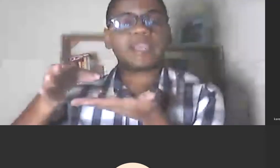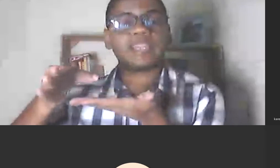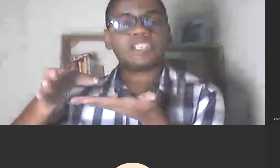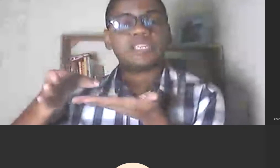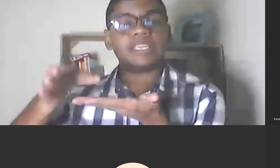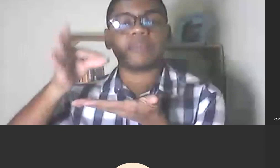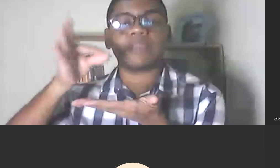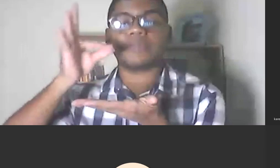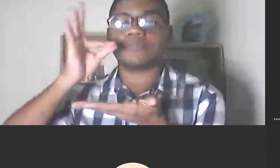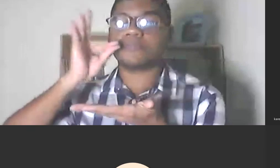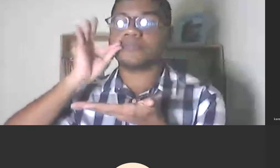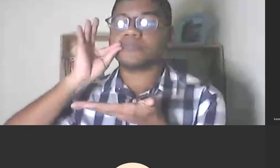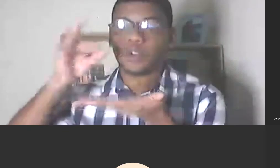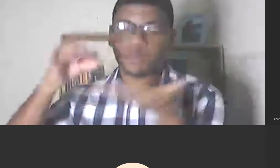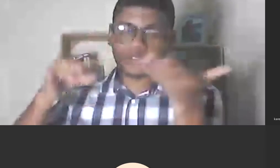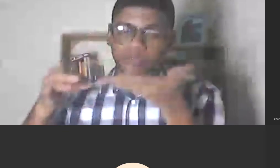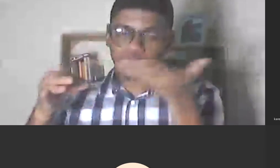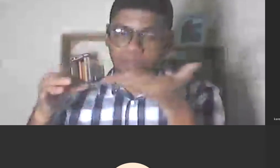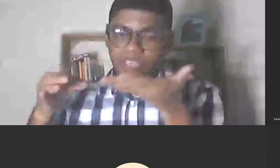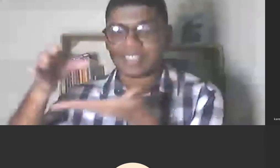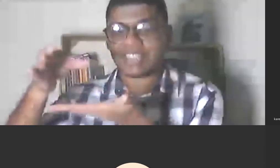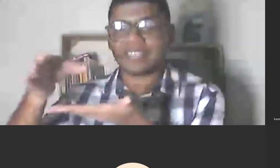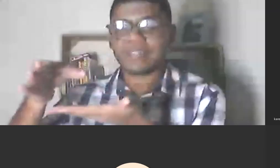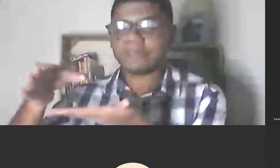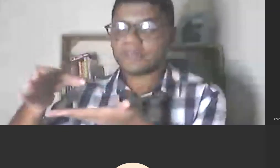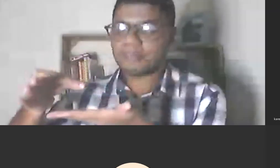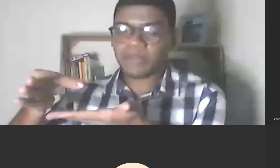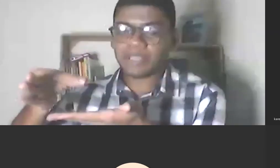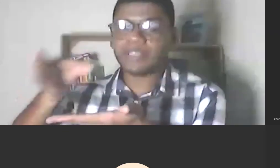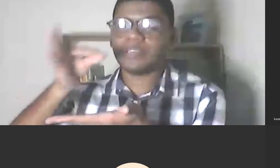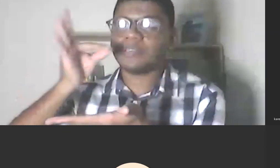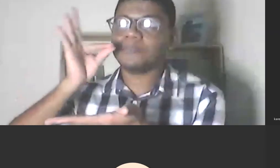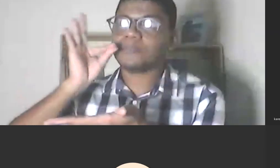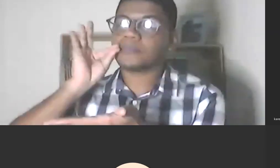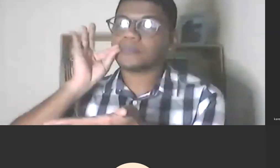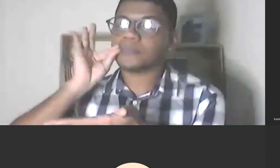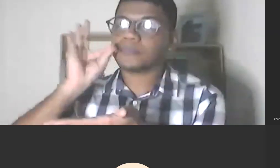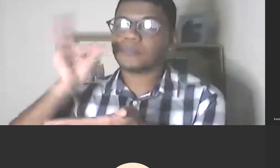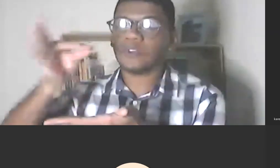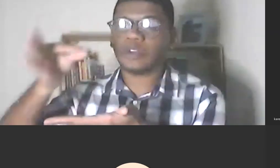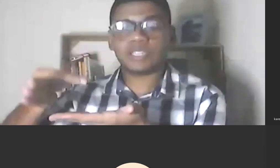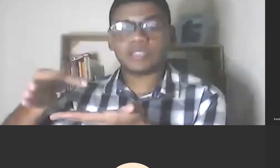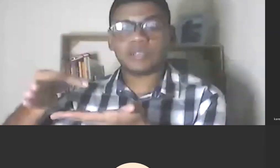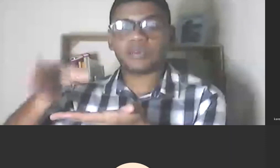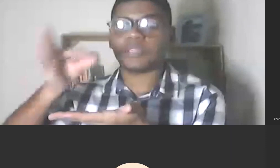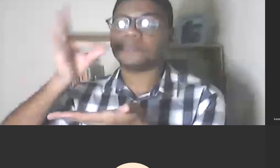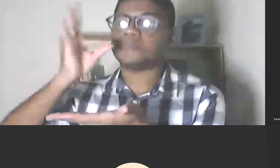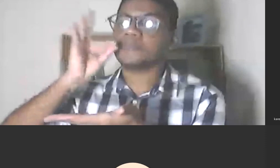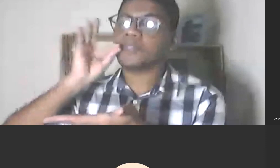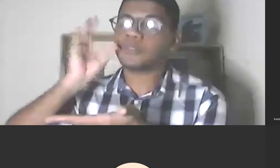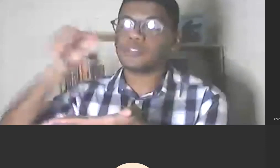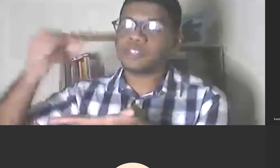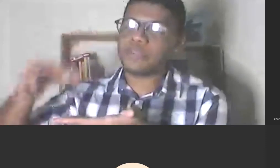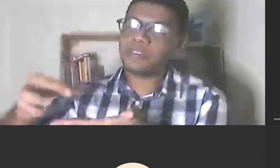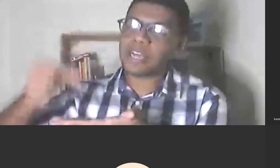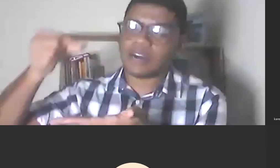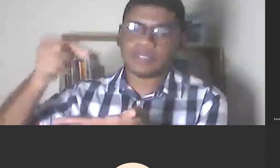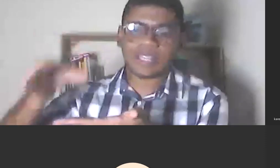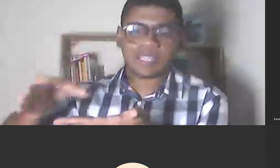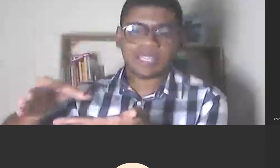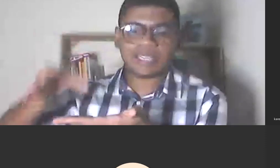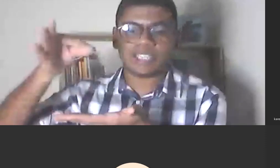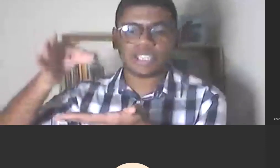Ou eu posso pegar na xicrinha também, ó. Coloco como se fosse um pires, né? Pego aqui e coloco na direção da boca. Como se eu estivesse